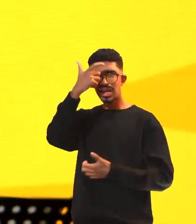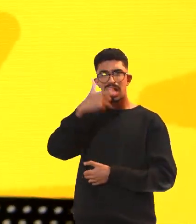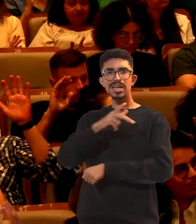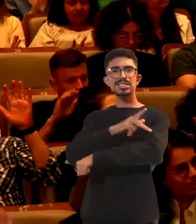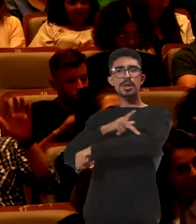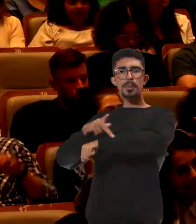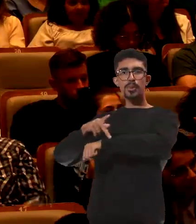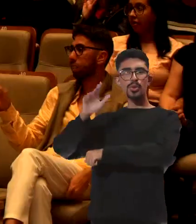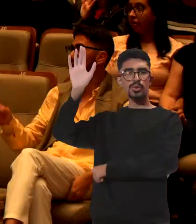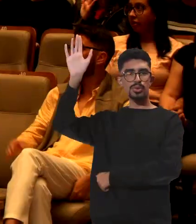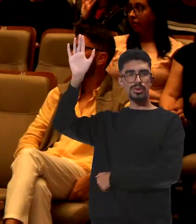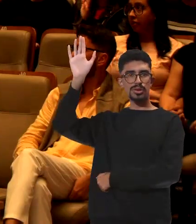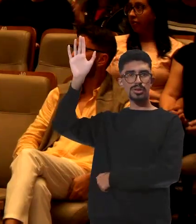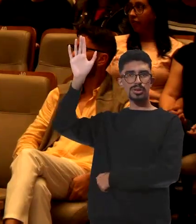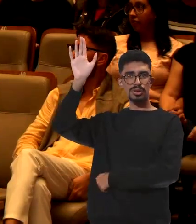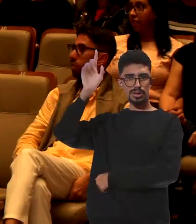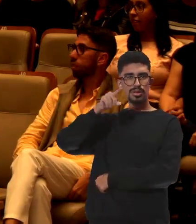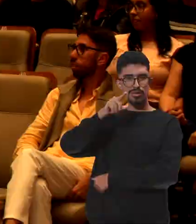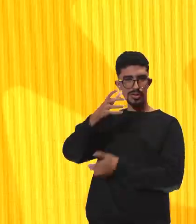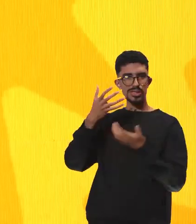quer? Glória a Deus.